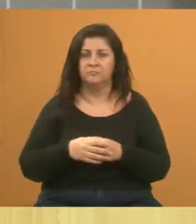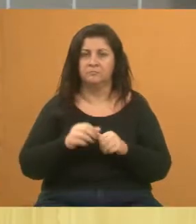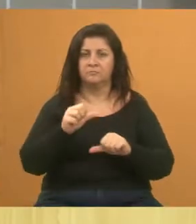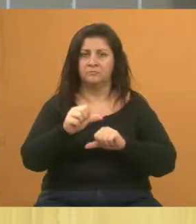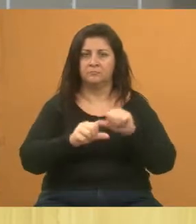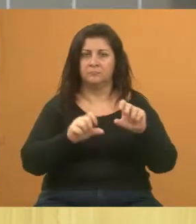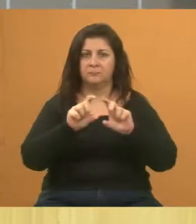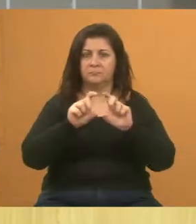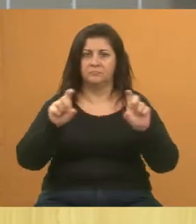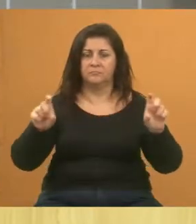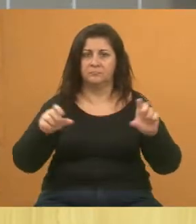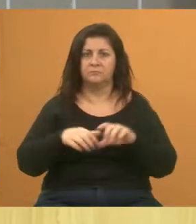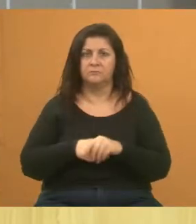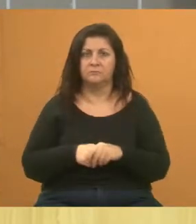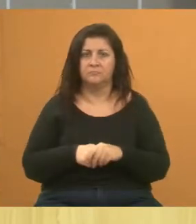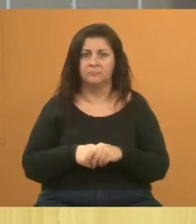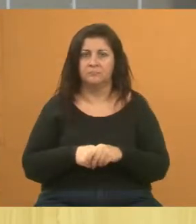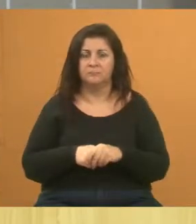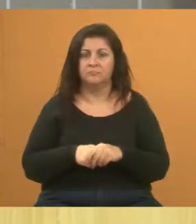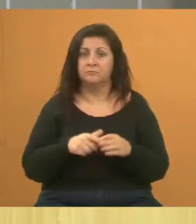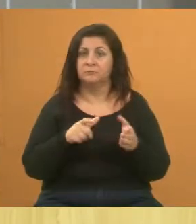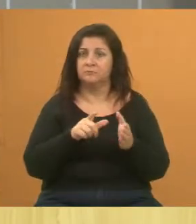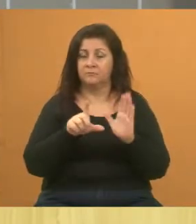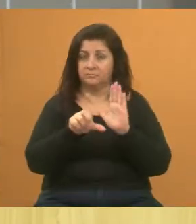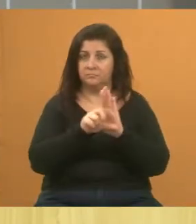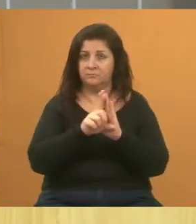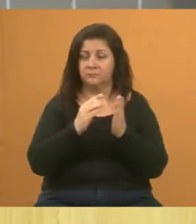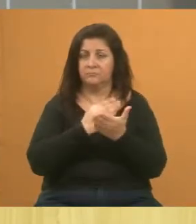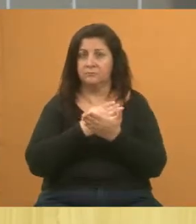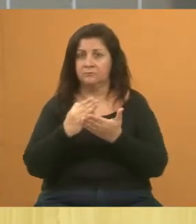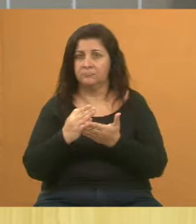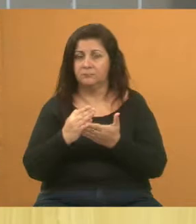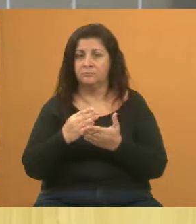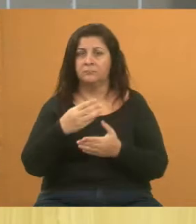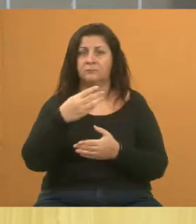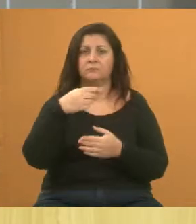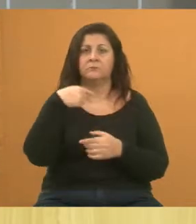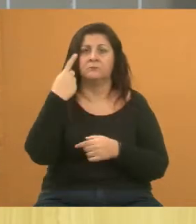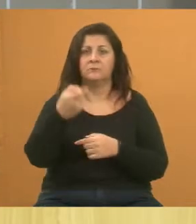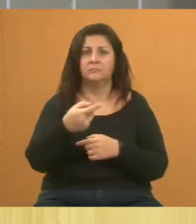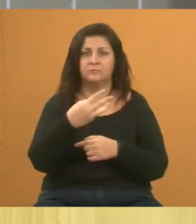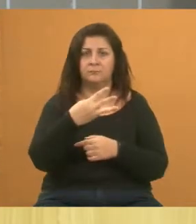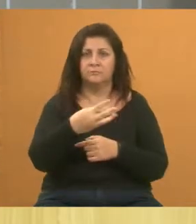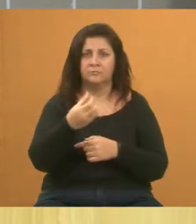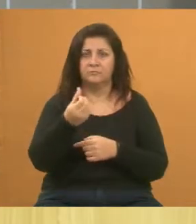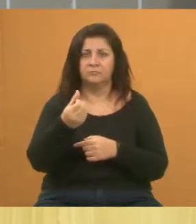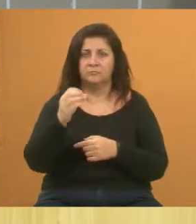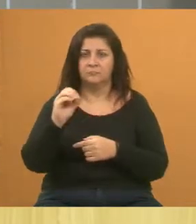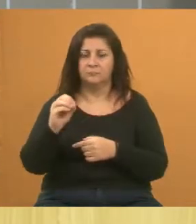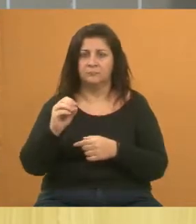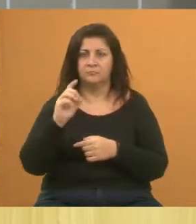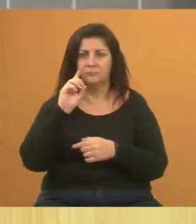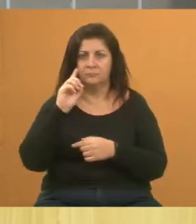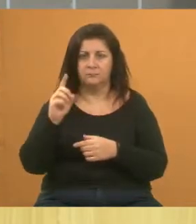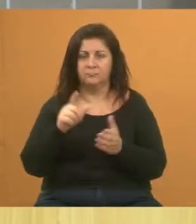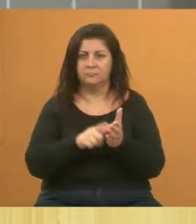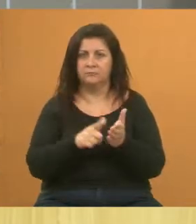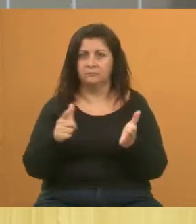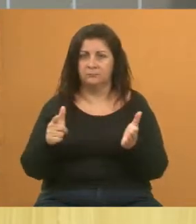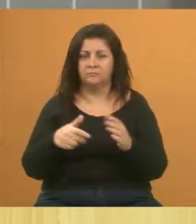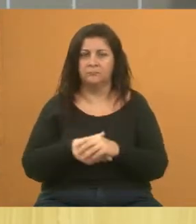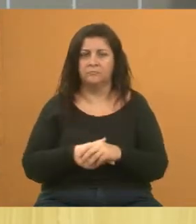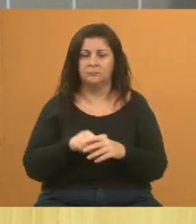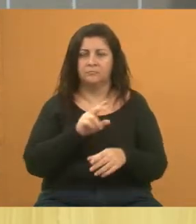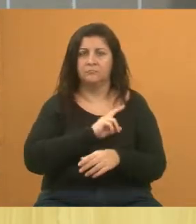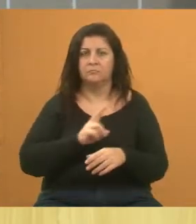ter a seguinte redação: esta lei entra em vigor após 360 dias da data de sua publicação.